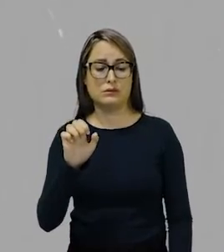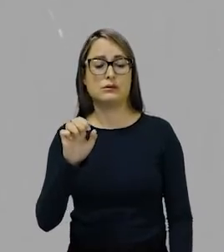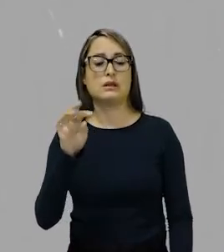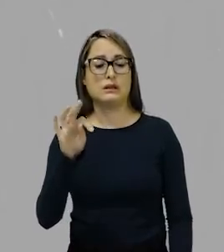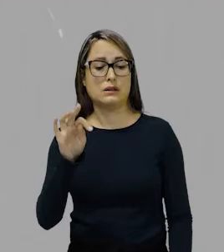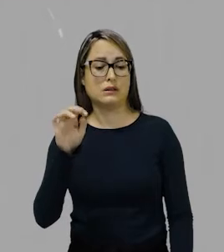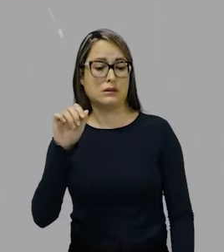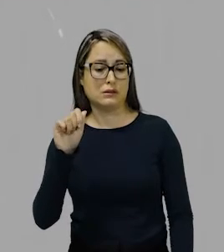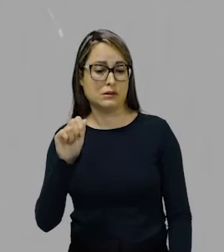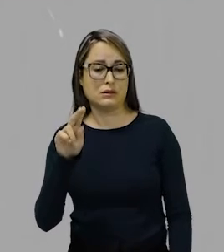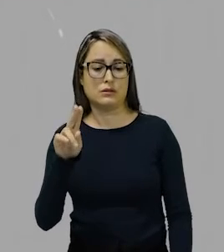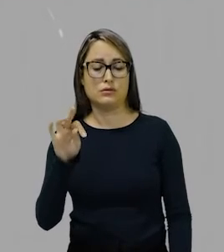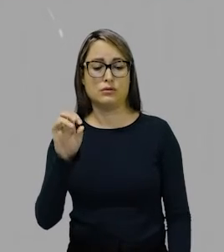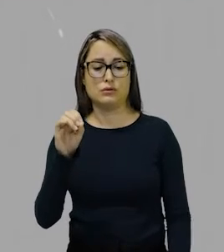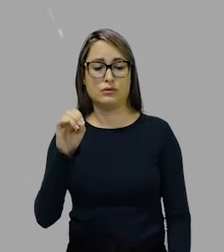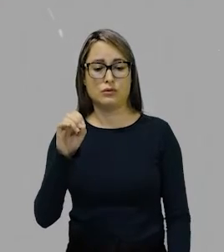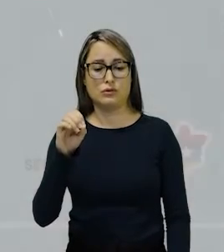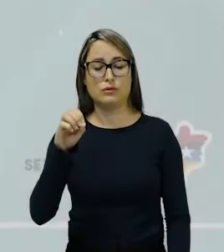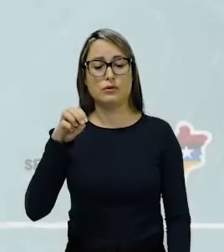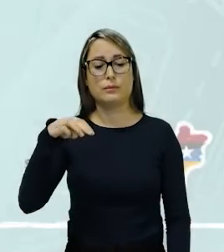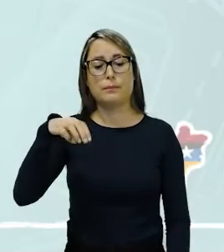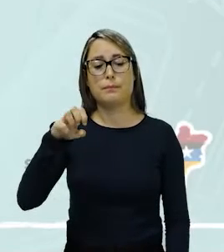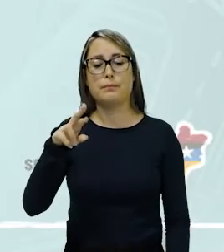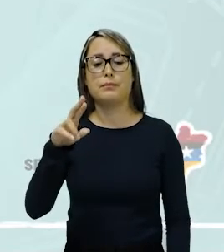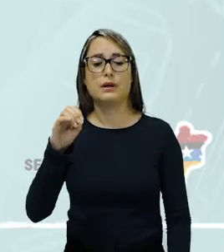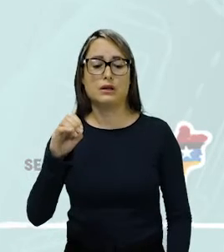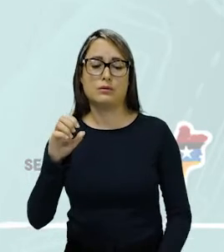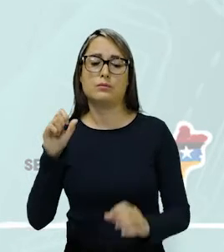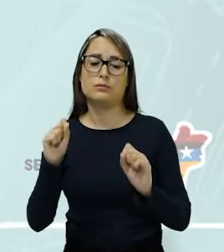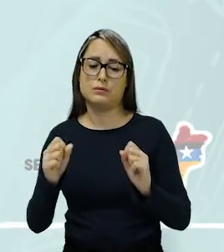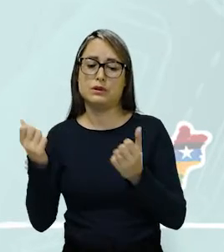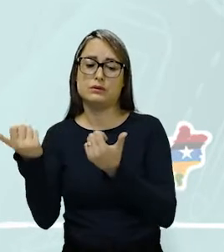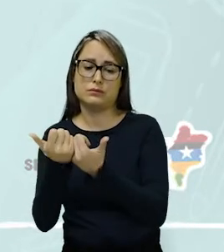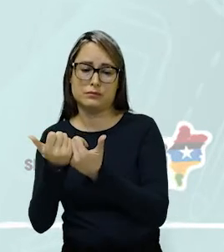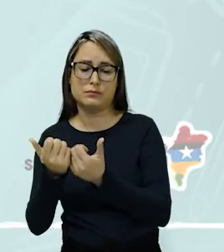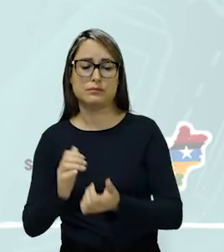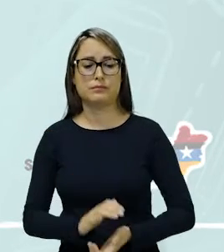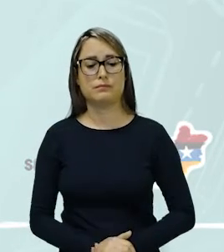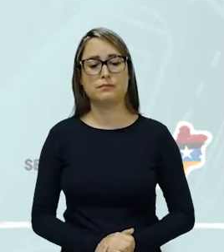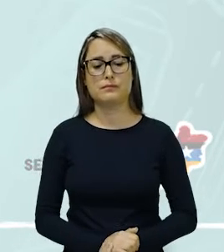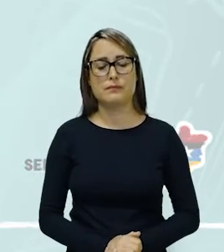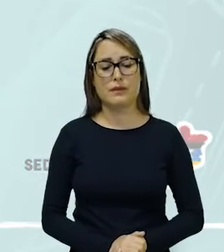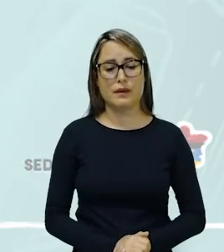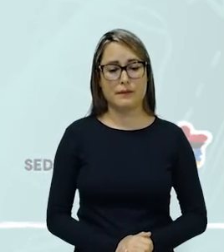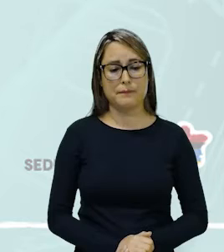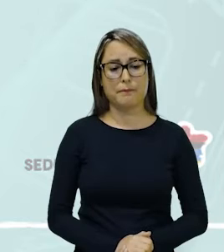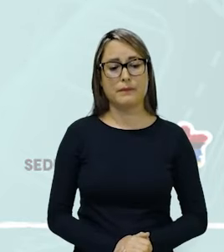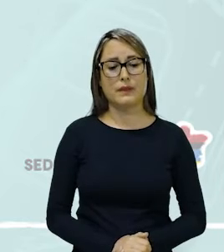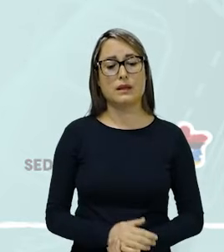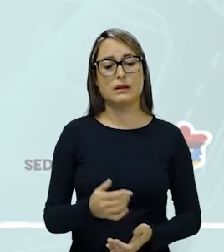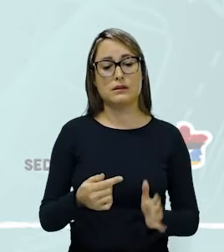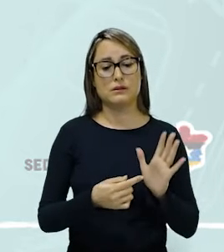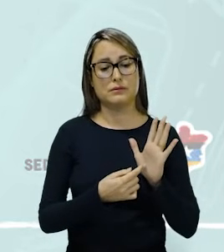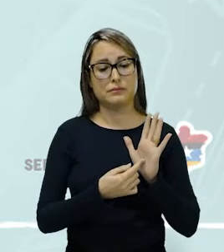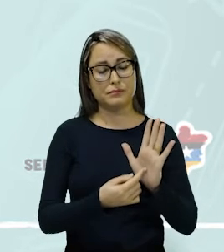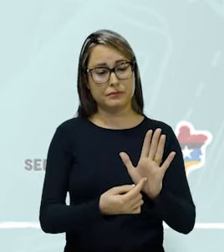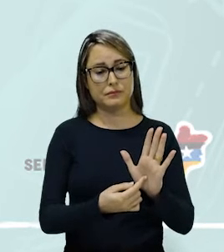Vamos continuar a questão. Então, está aqui. Esse aqui é o feromônio